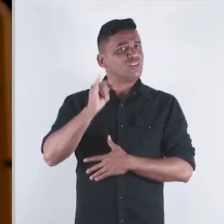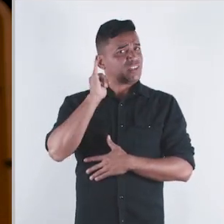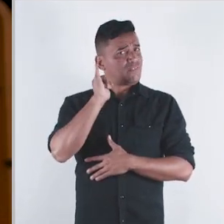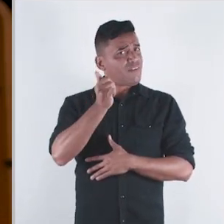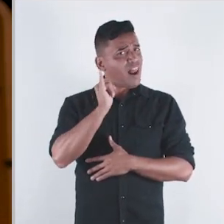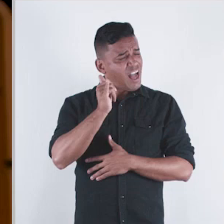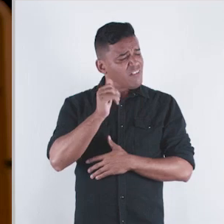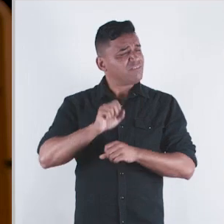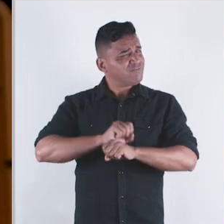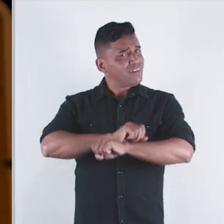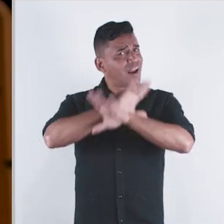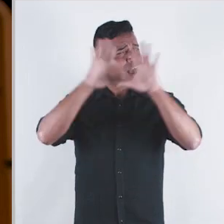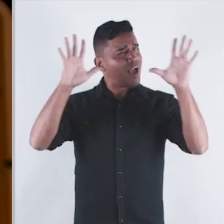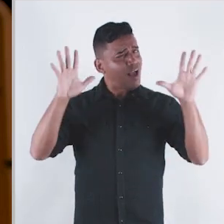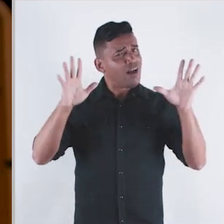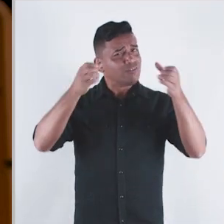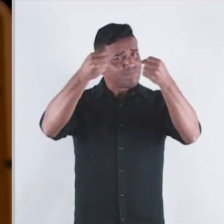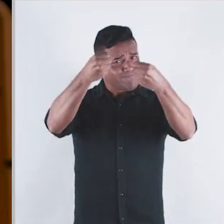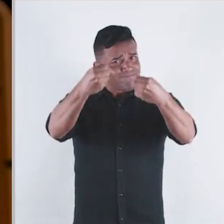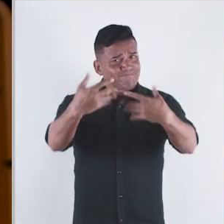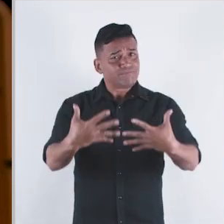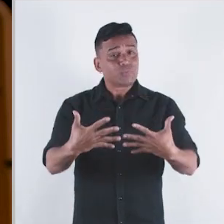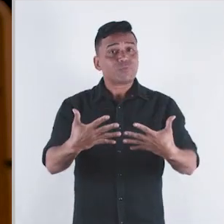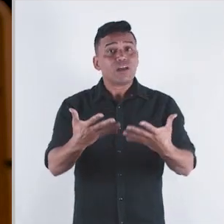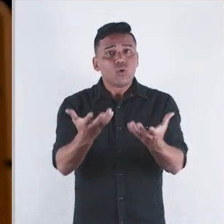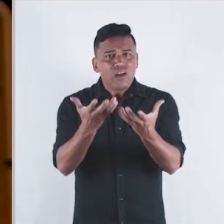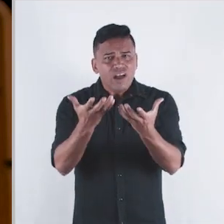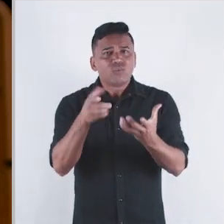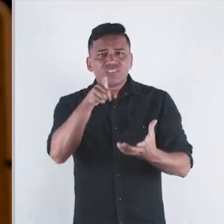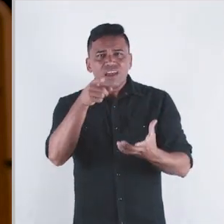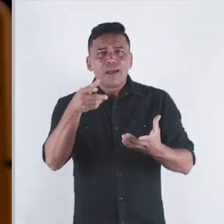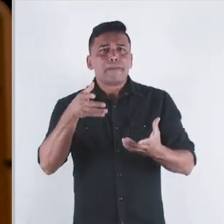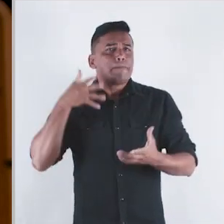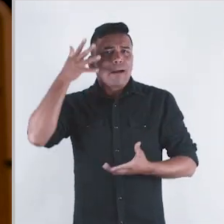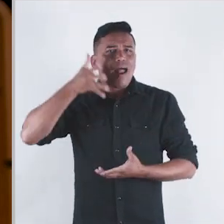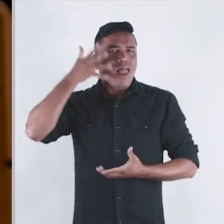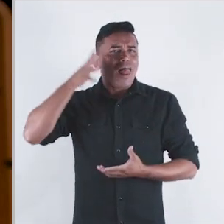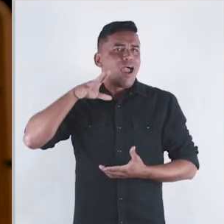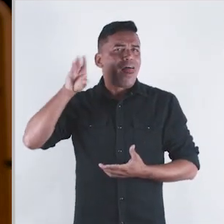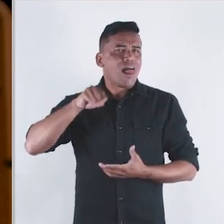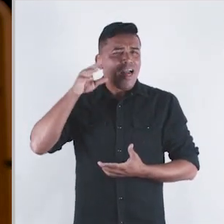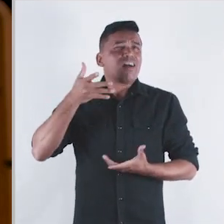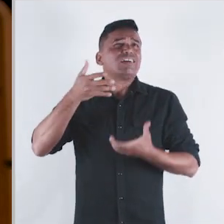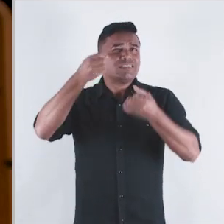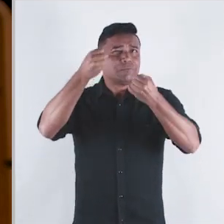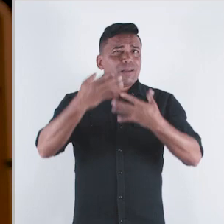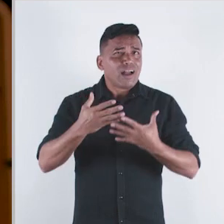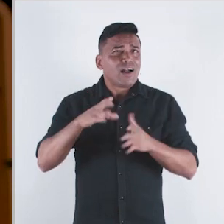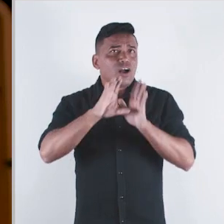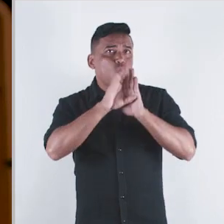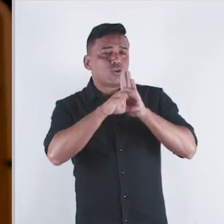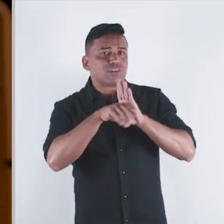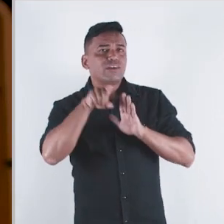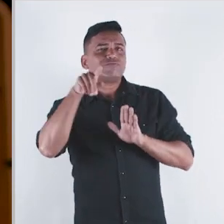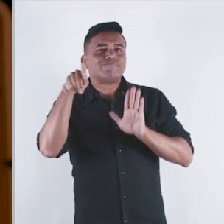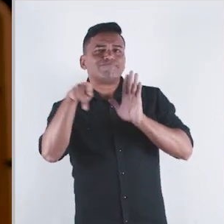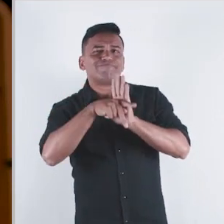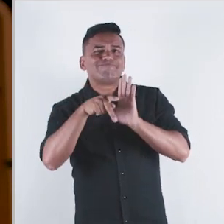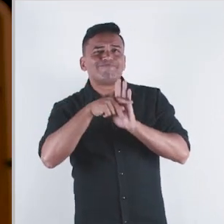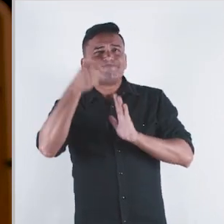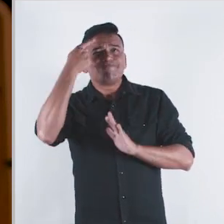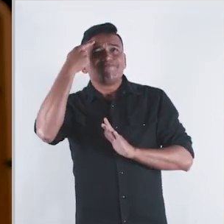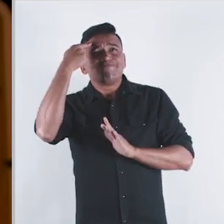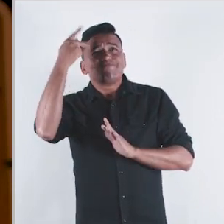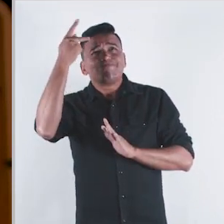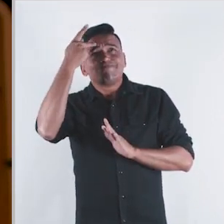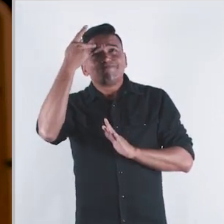claro, né? E aí eu gostaria que você falasse, então, desse conceito, né, do seu entendimento, da sua, do